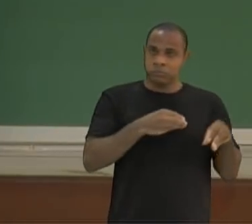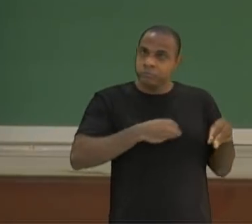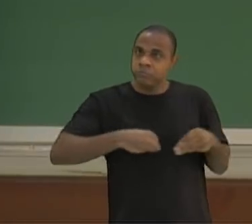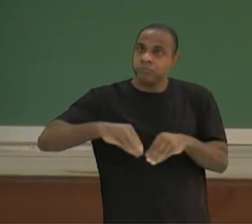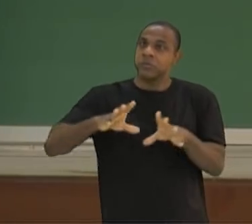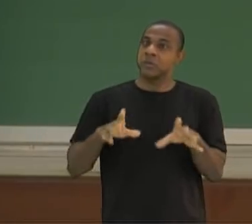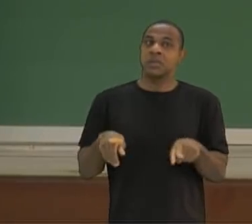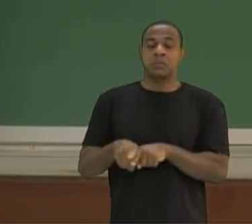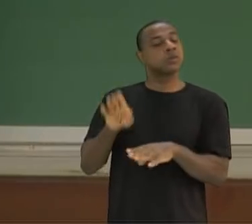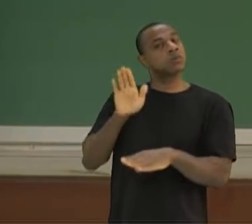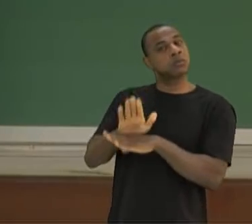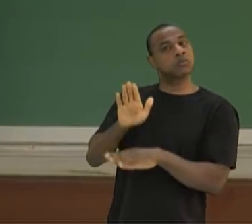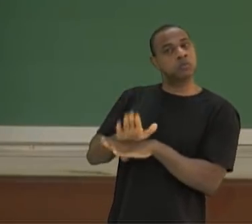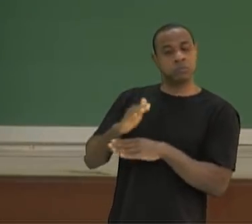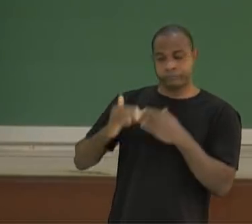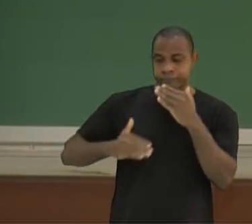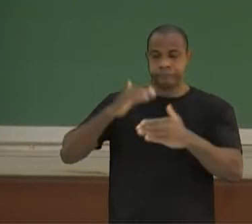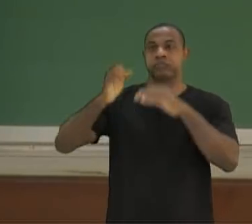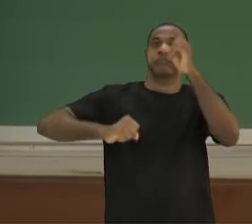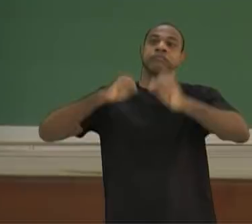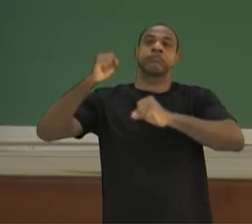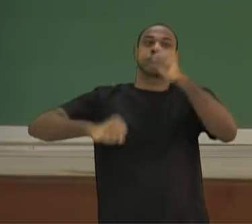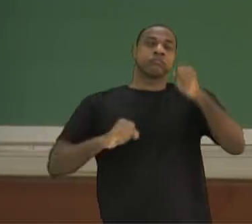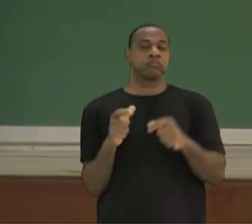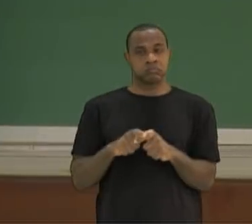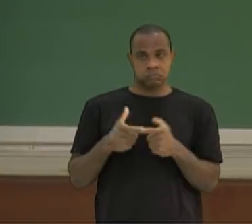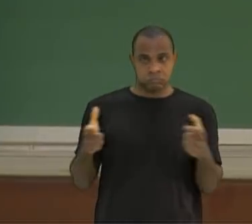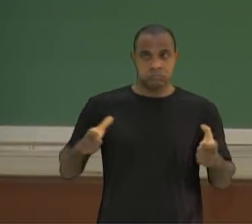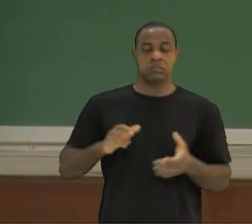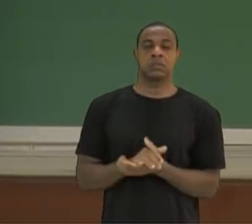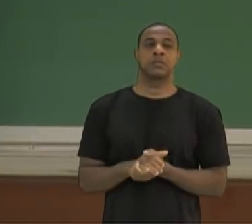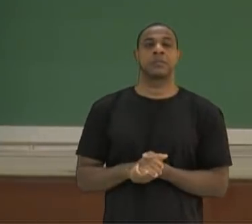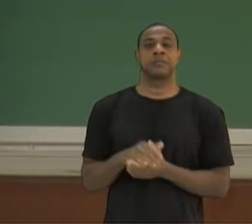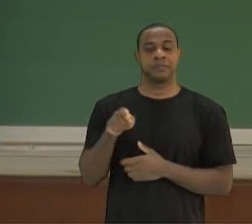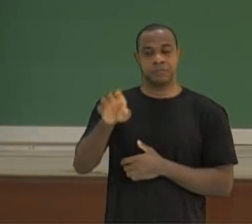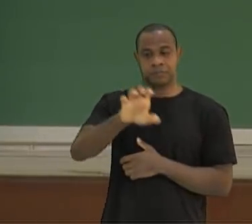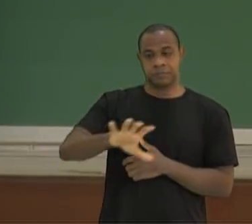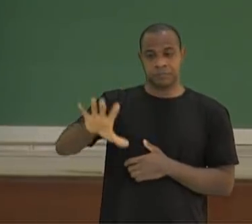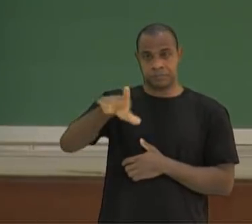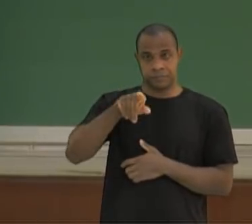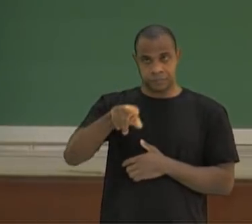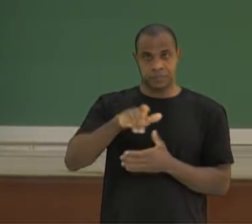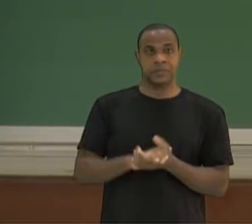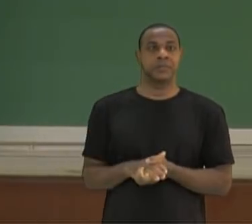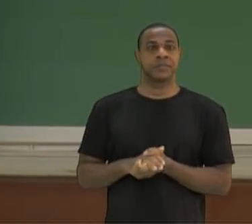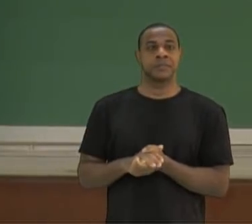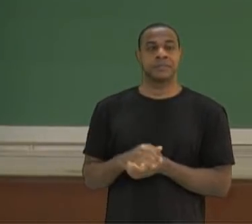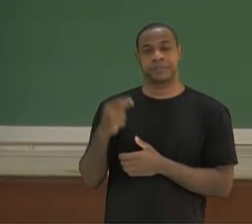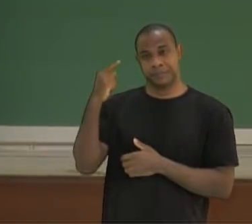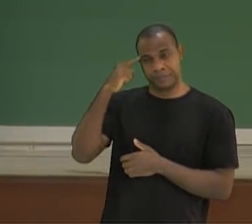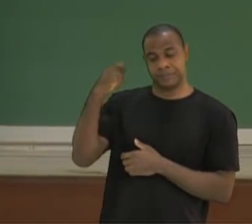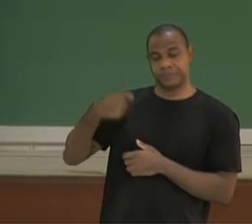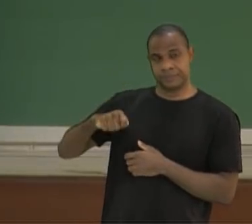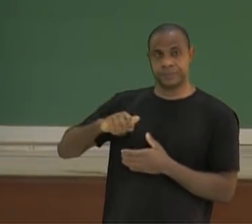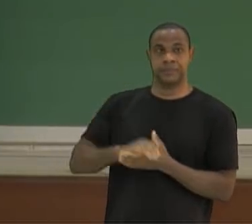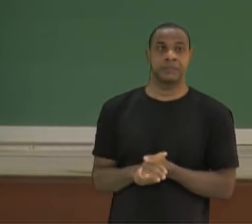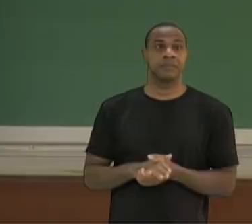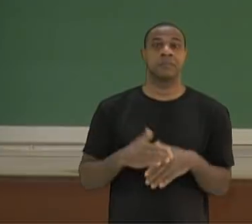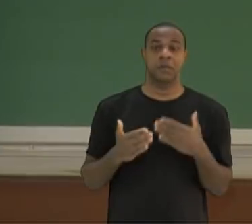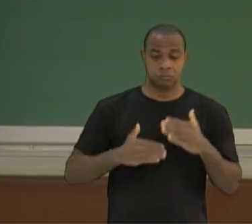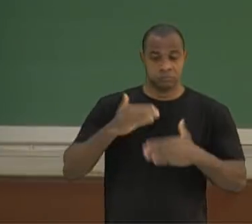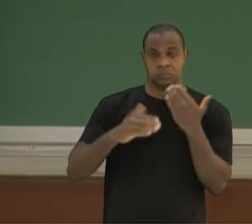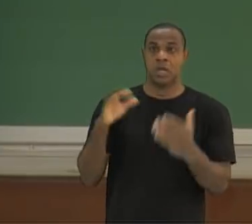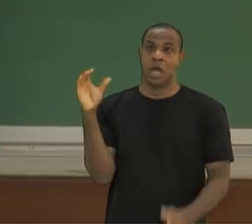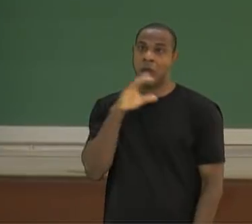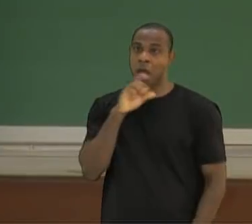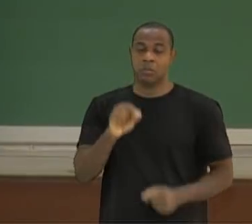que contribuiu para que a industrialização acontecesse primeiro no Sudeste. Então, mais um item ali para a gente pensar. E isso agilizou